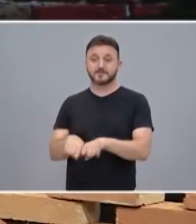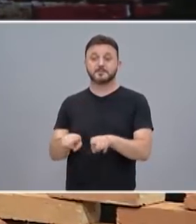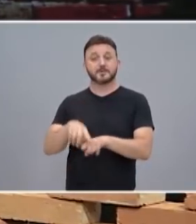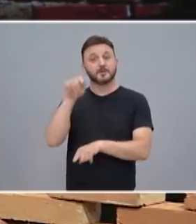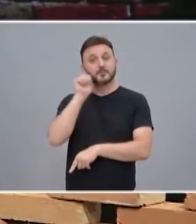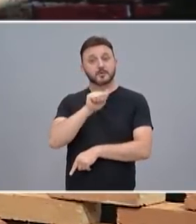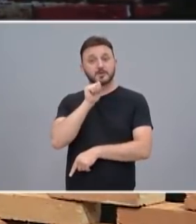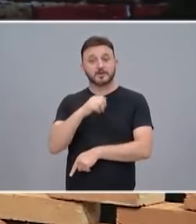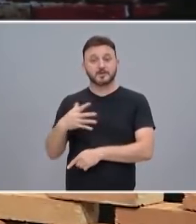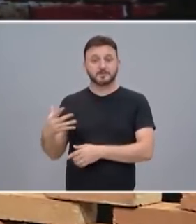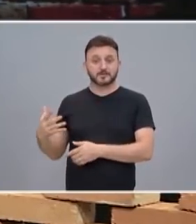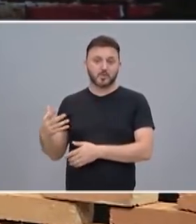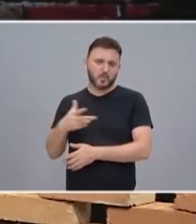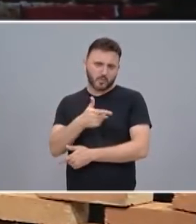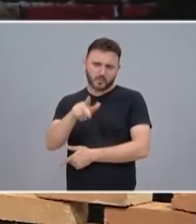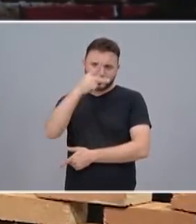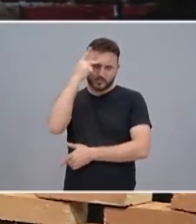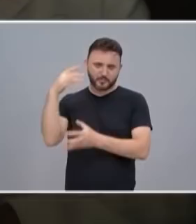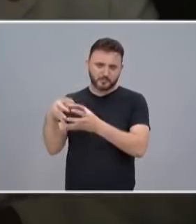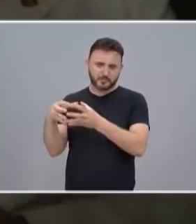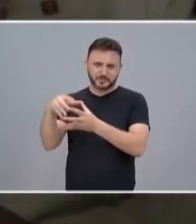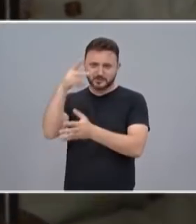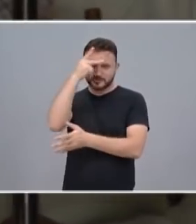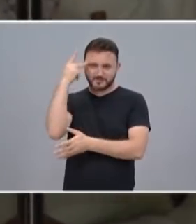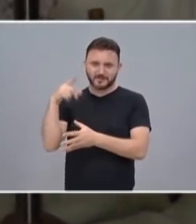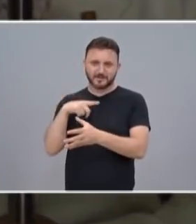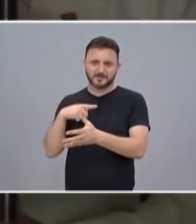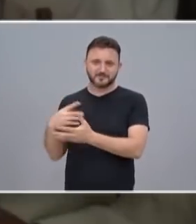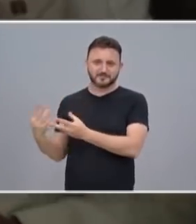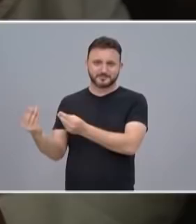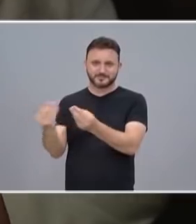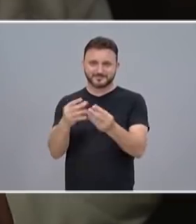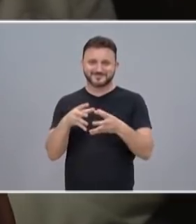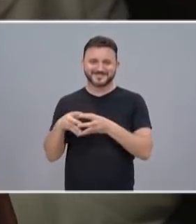uma salva de palmas, apostolado da oração.